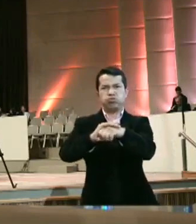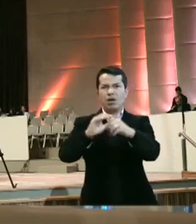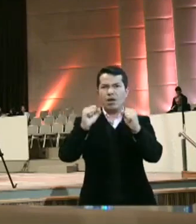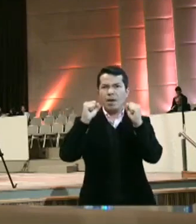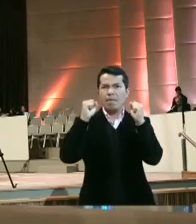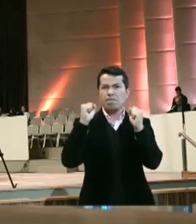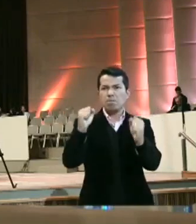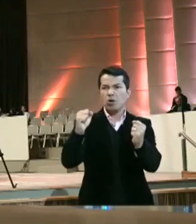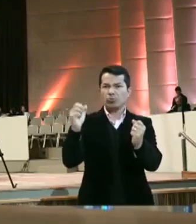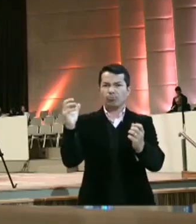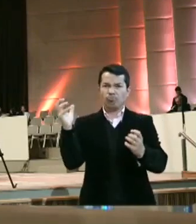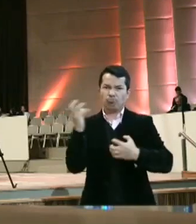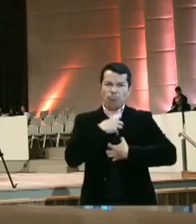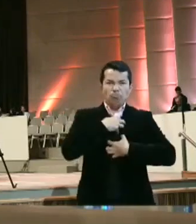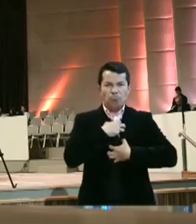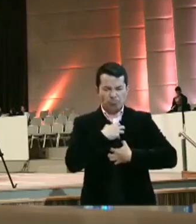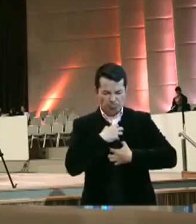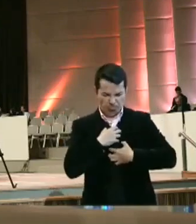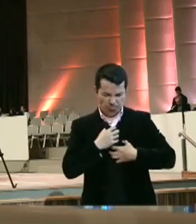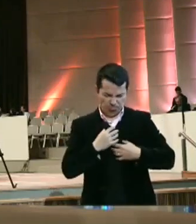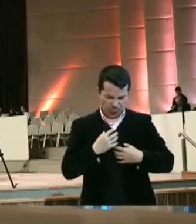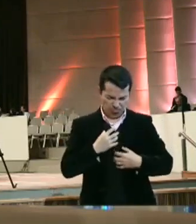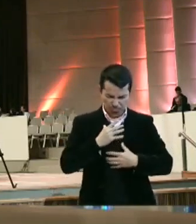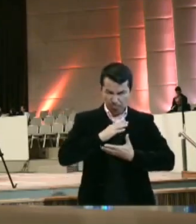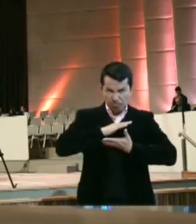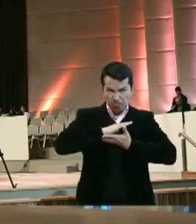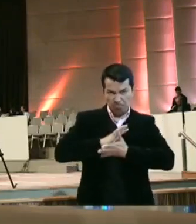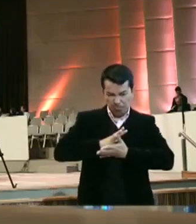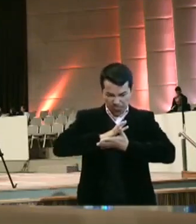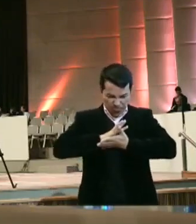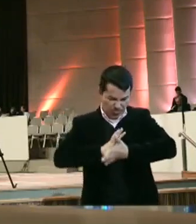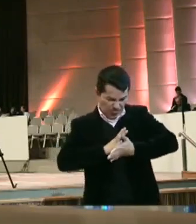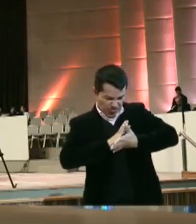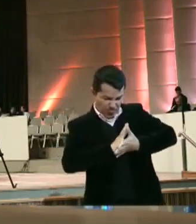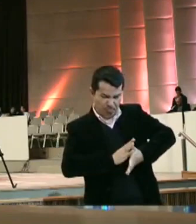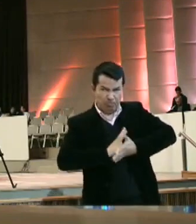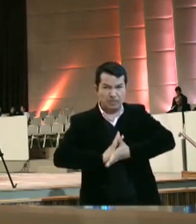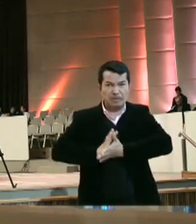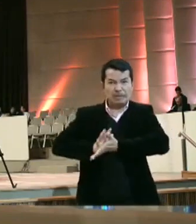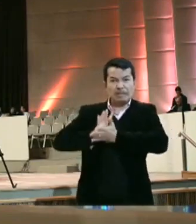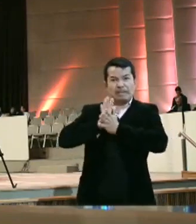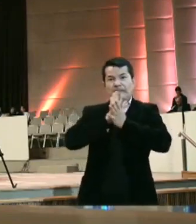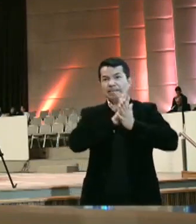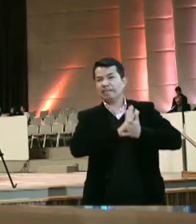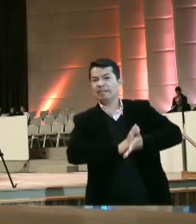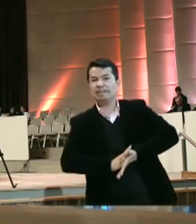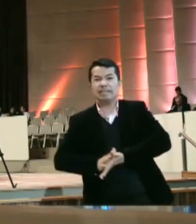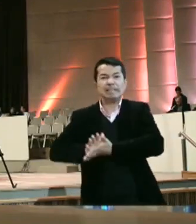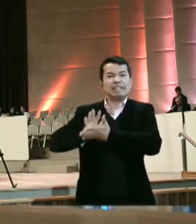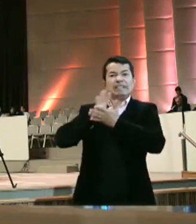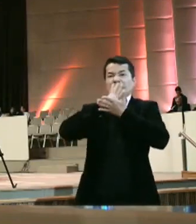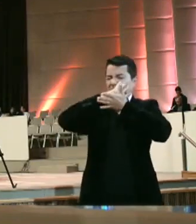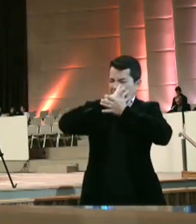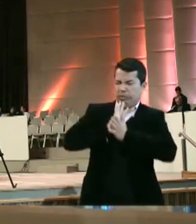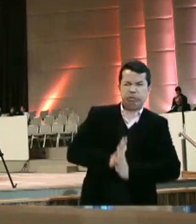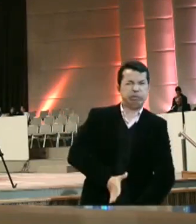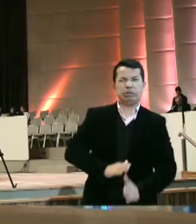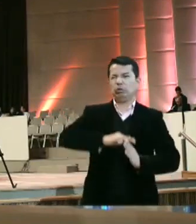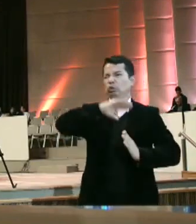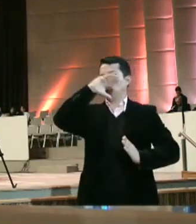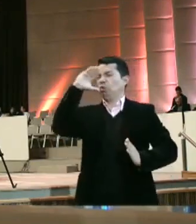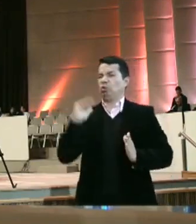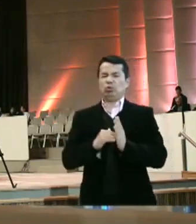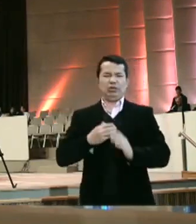estragando a nossa vida. Porque ela começa pequena, parece ser sem importância, e ela vai crescendo secretamente